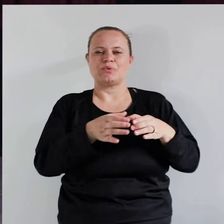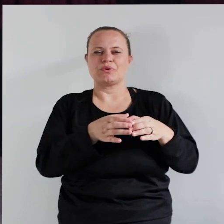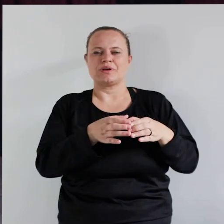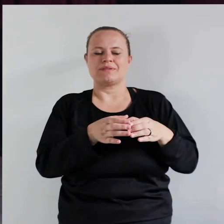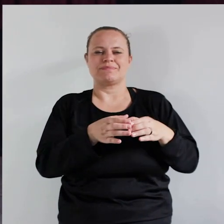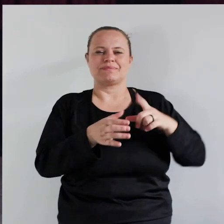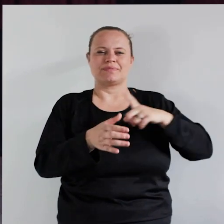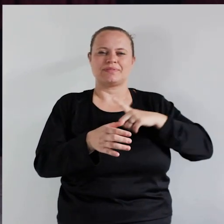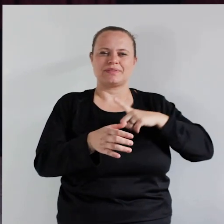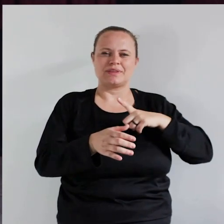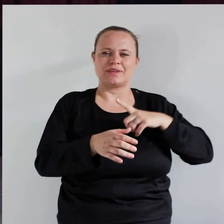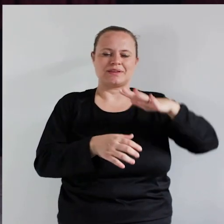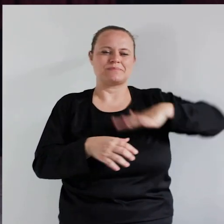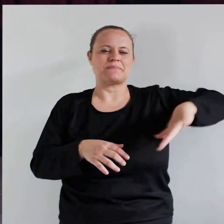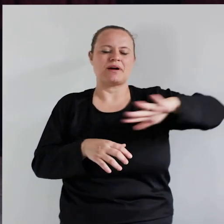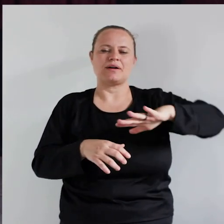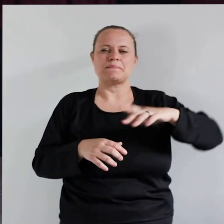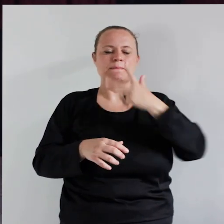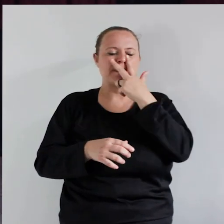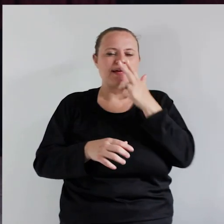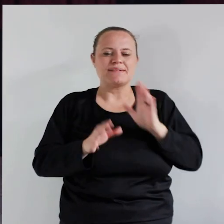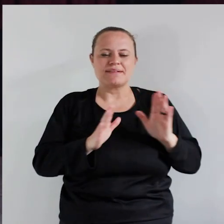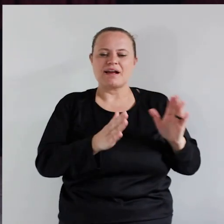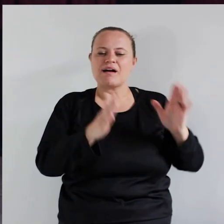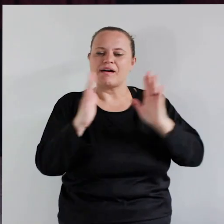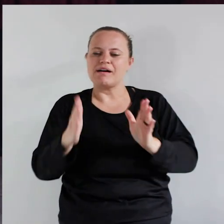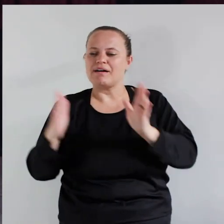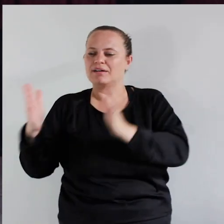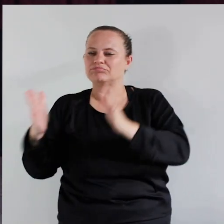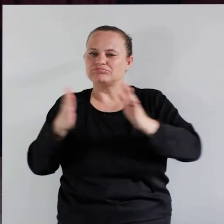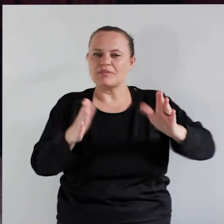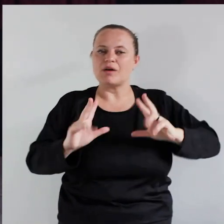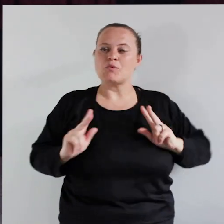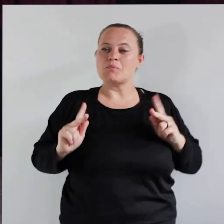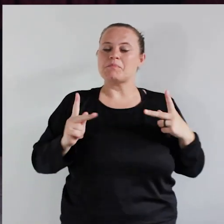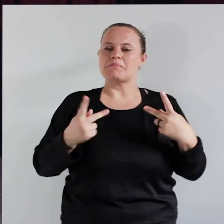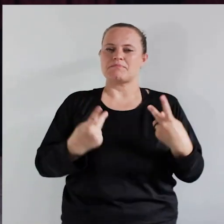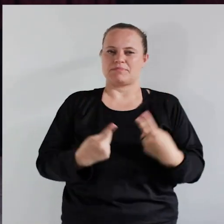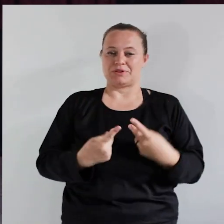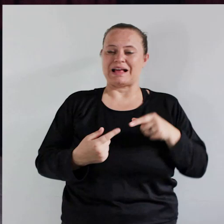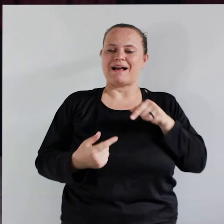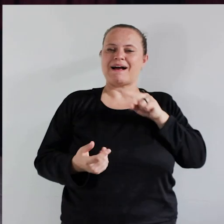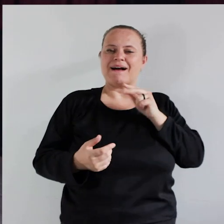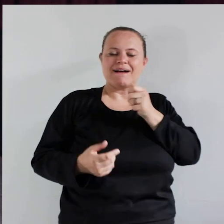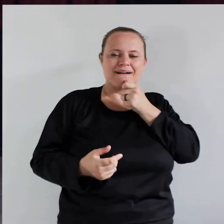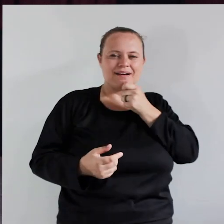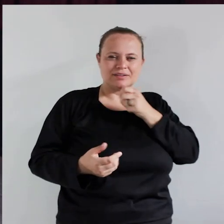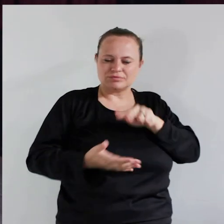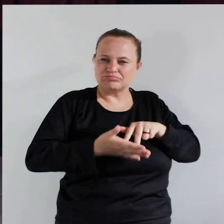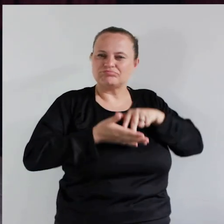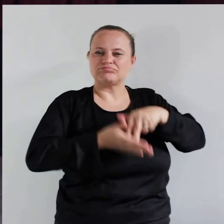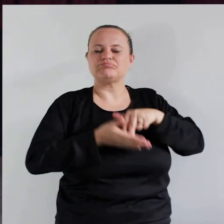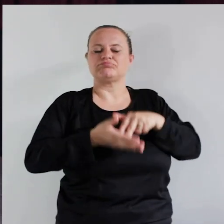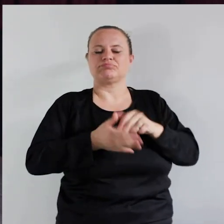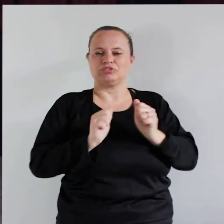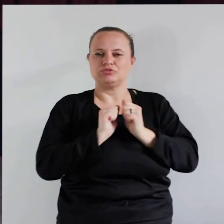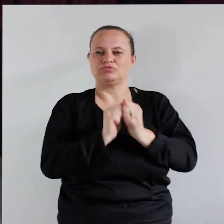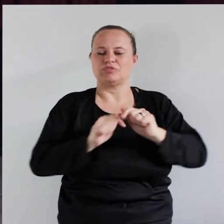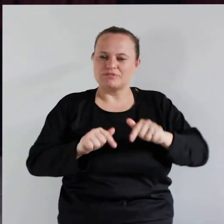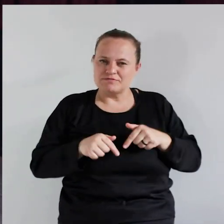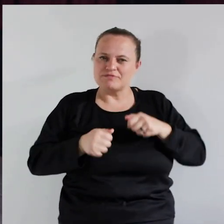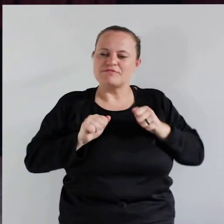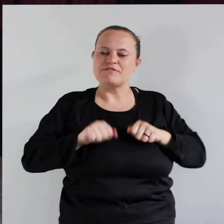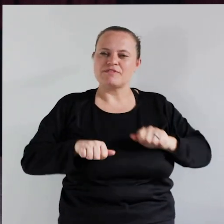é um universo onde, eu digo assim, é onde tem o espaço da humanidade, ela ainda permanece